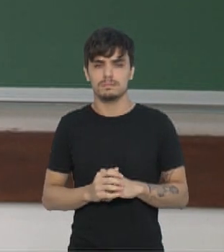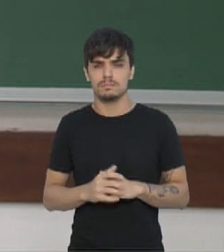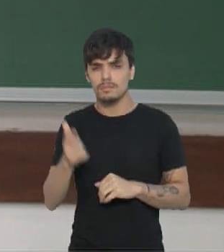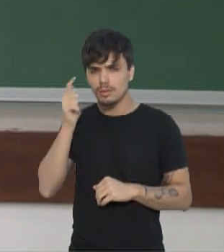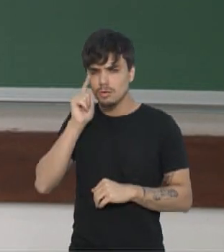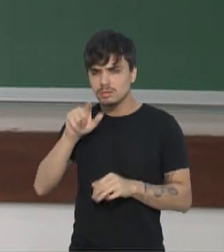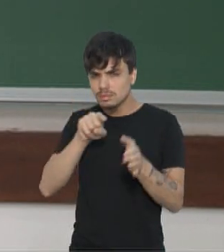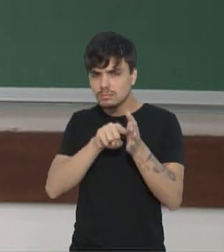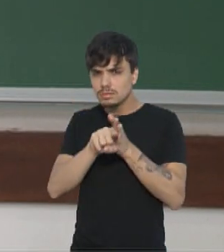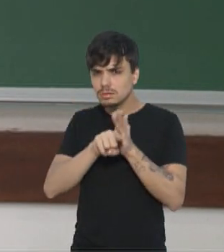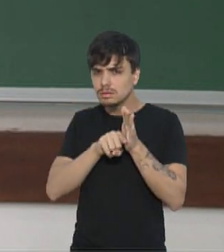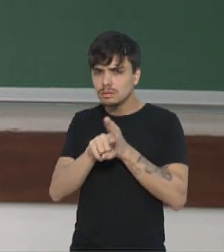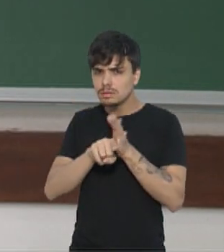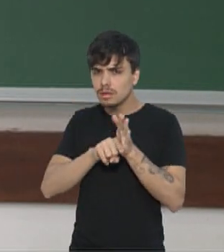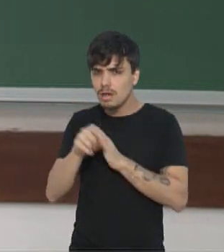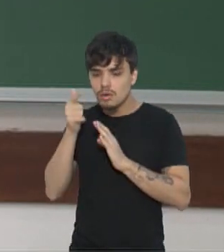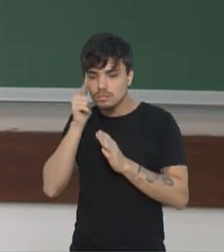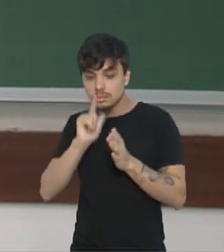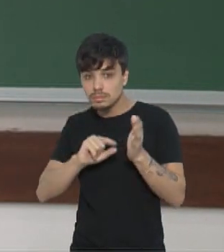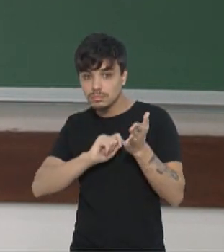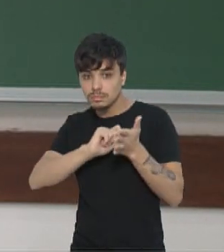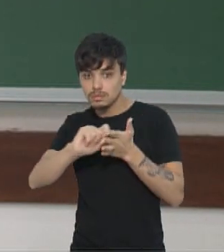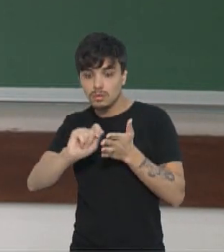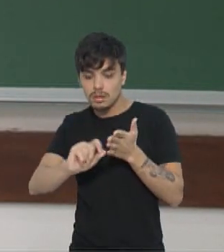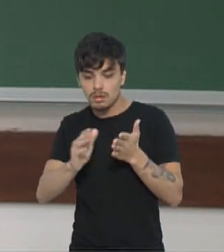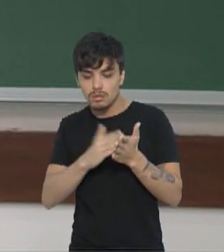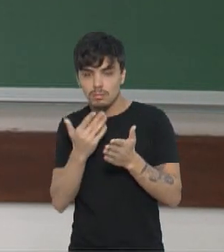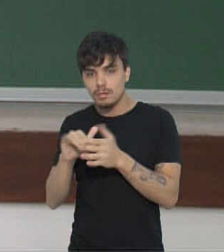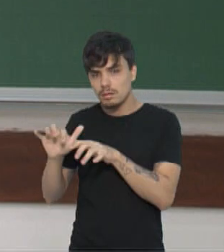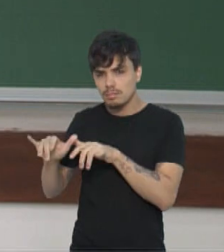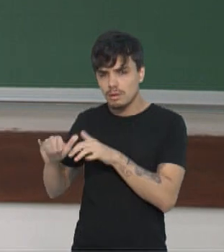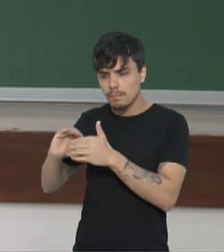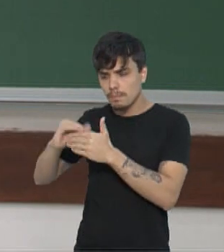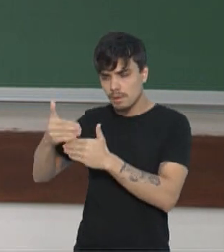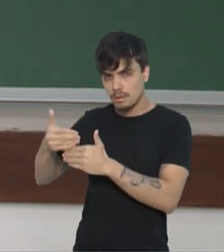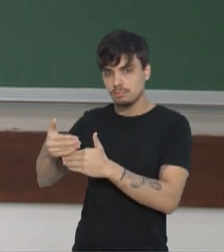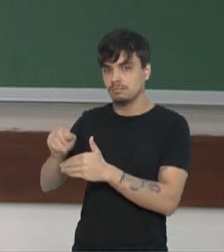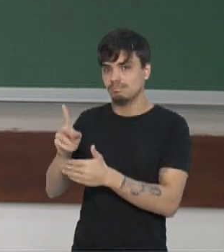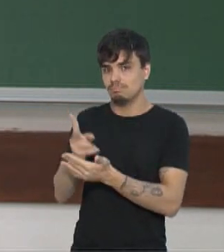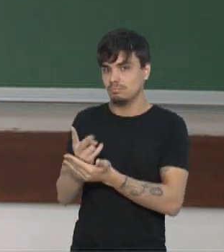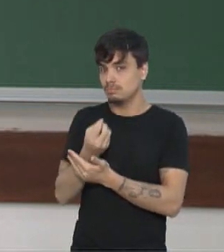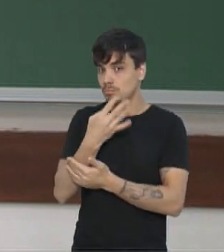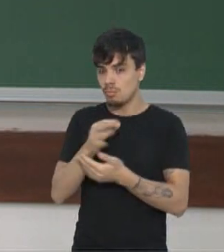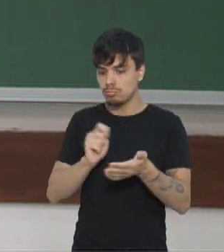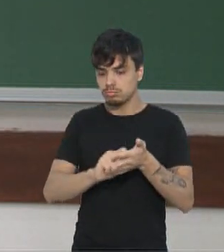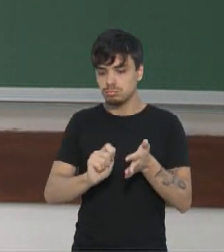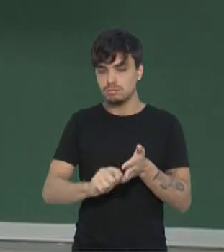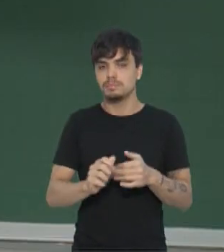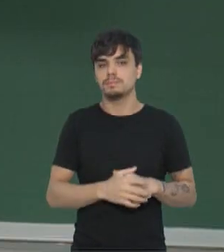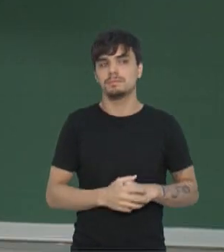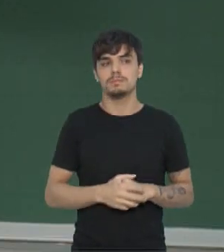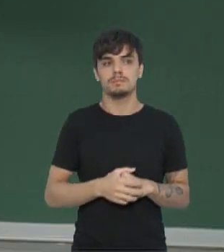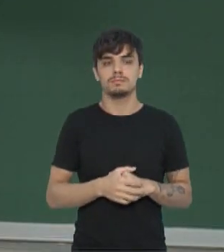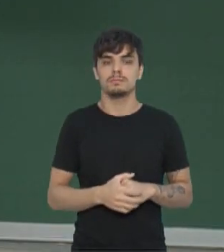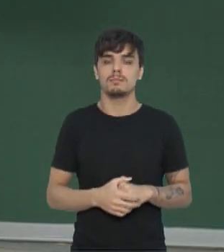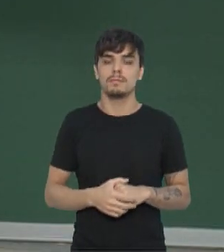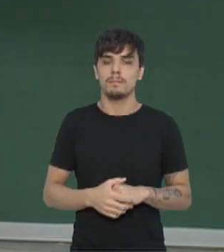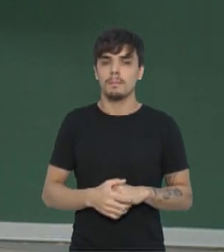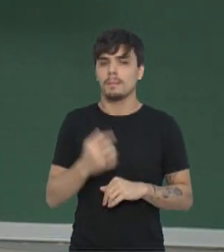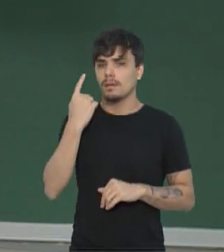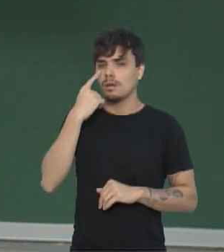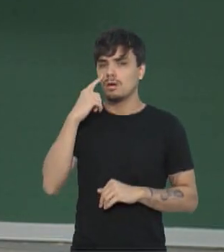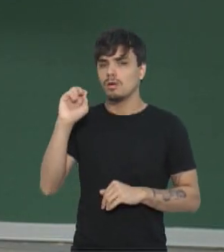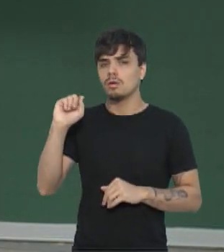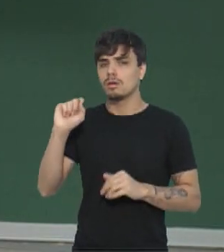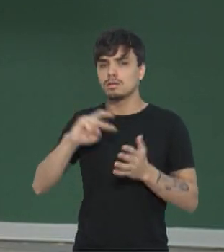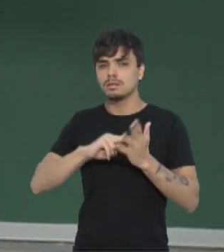Conseguiu pesquisar? Conseguiu anotar no caderno ou no notebook? Sempre é bom anotar. Vejamos então. O que